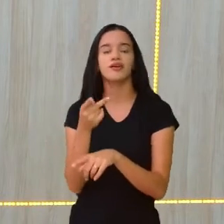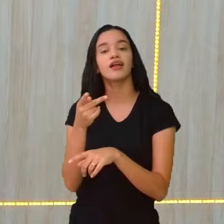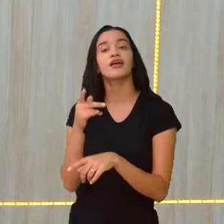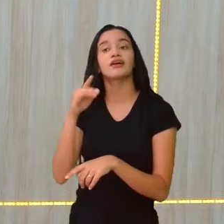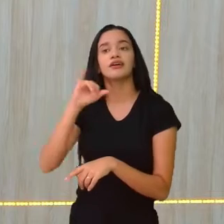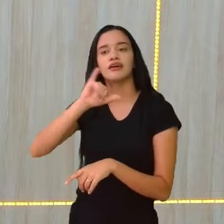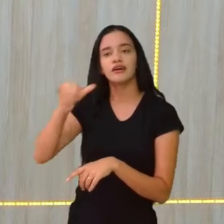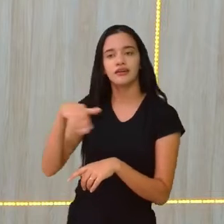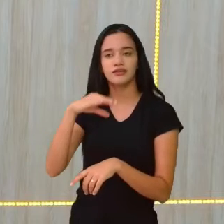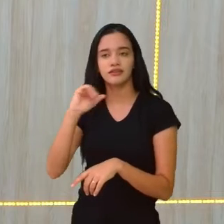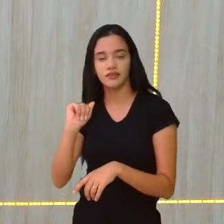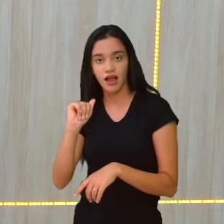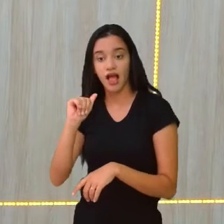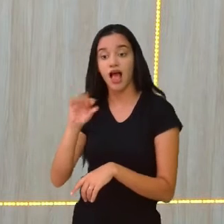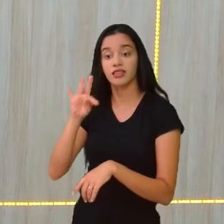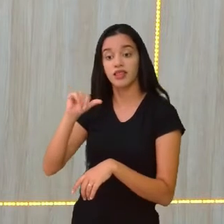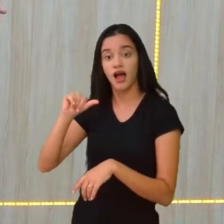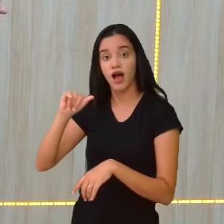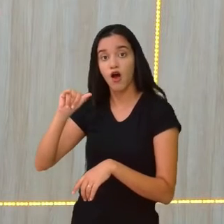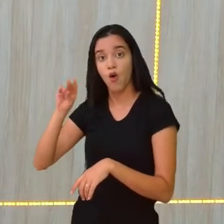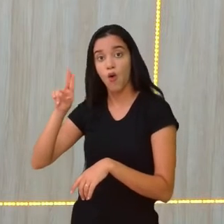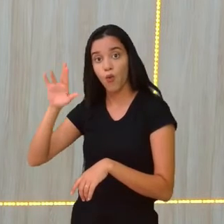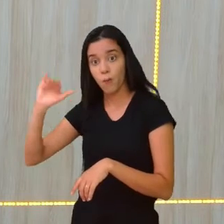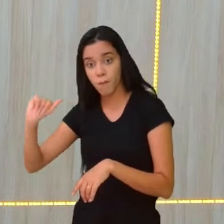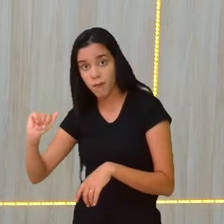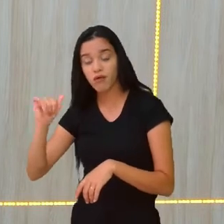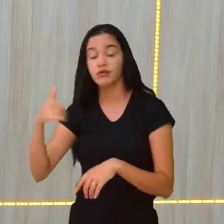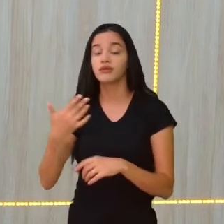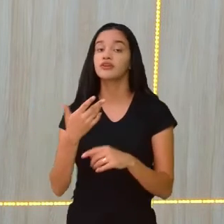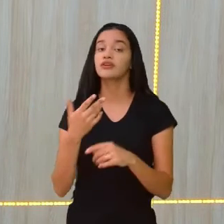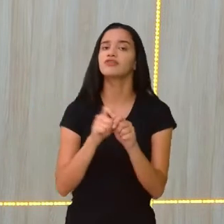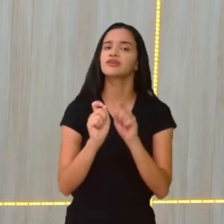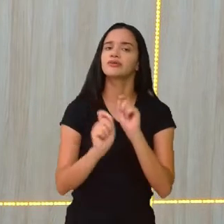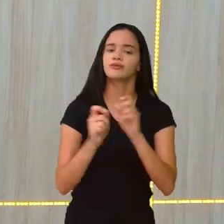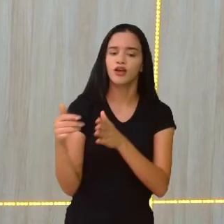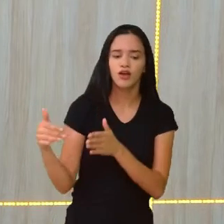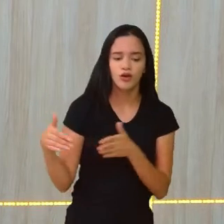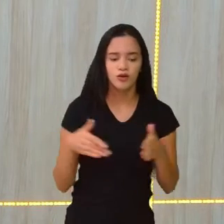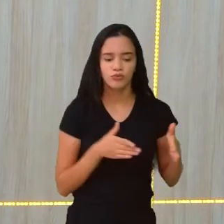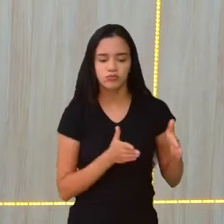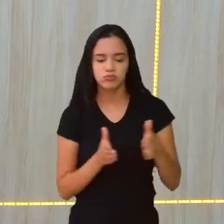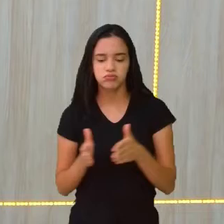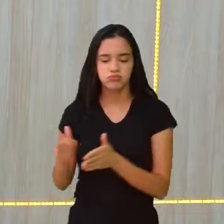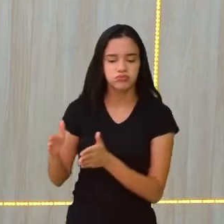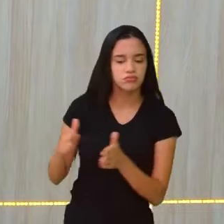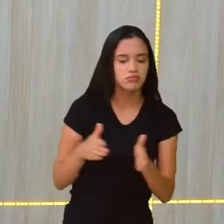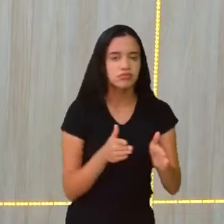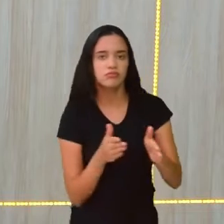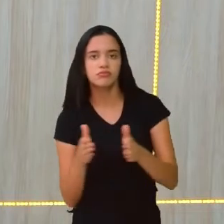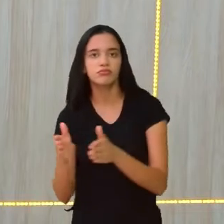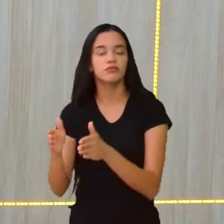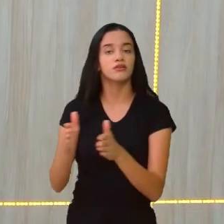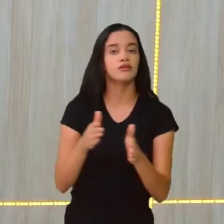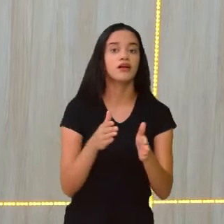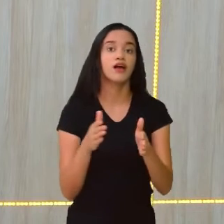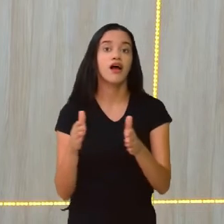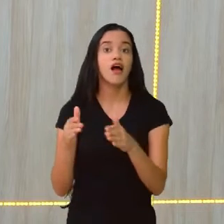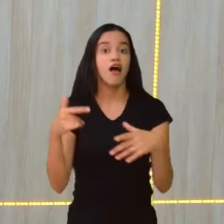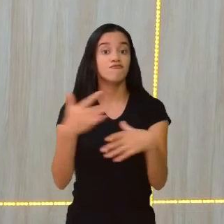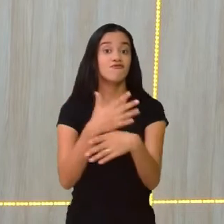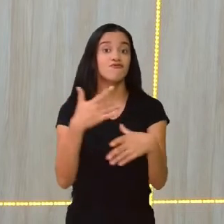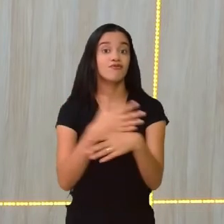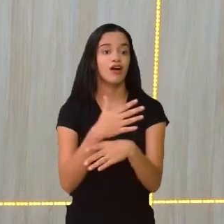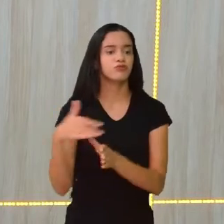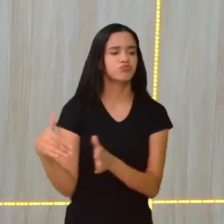de Poção e Jataúba. E aí ele vem fazendo o seu percurso por várias